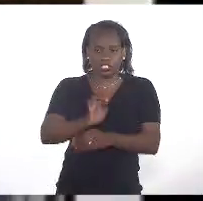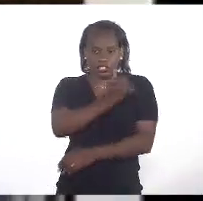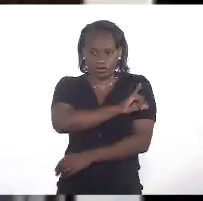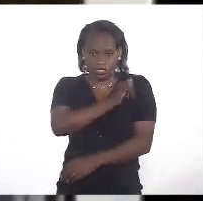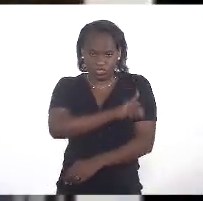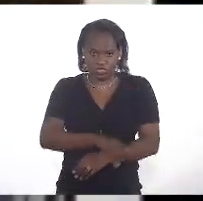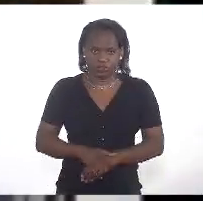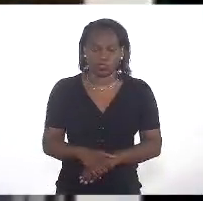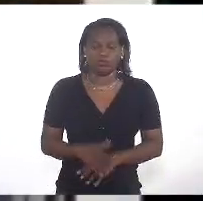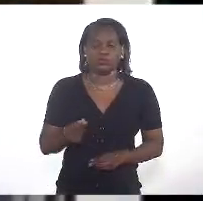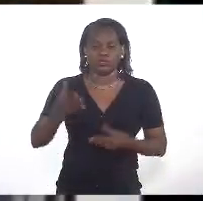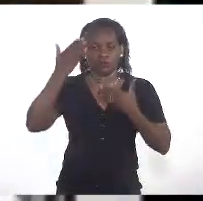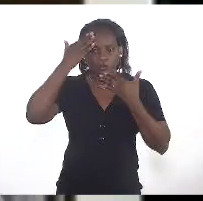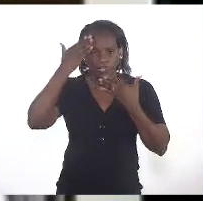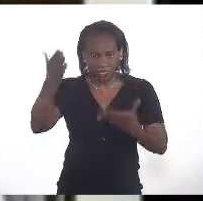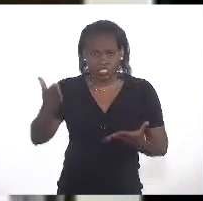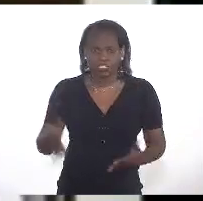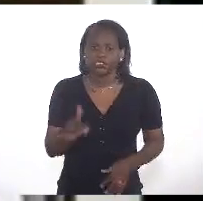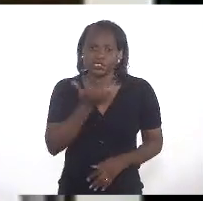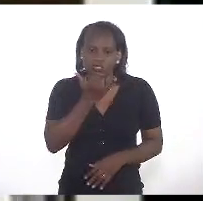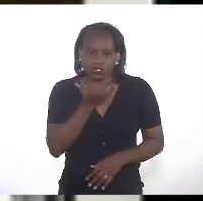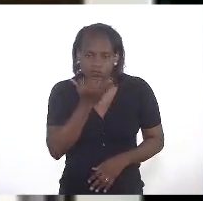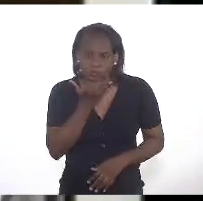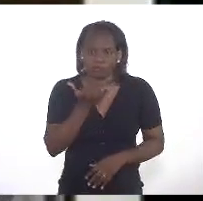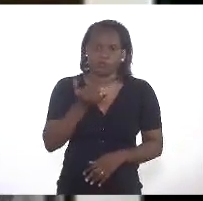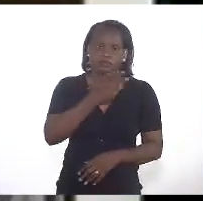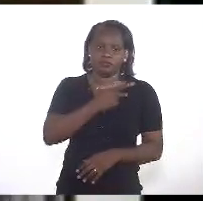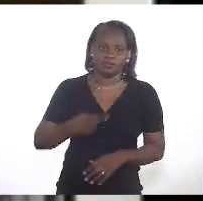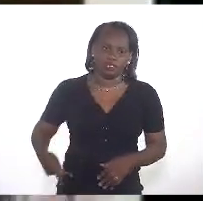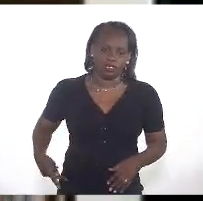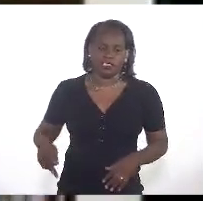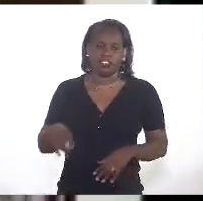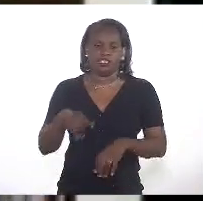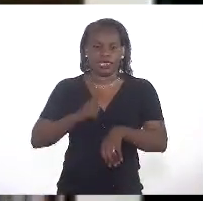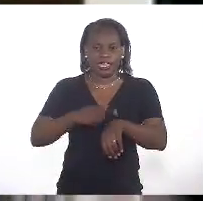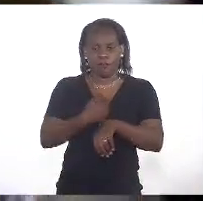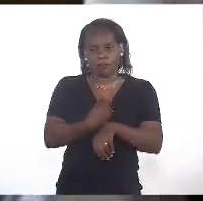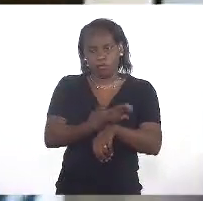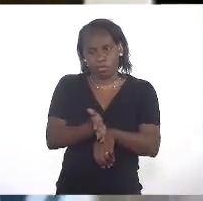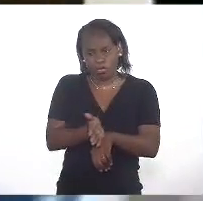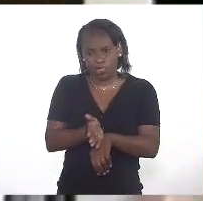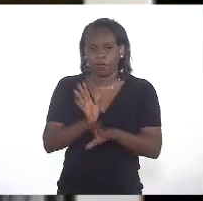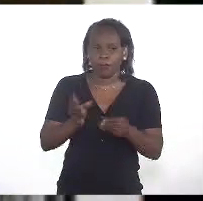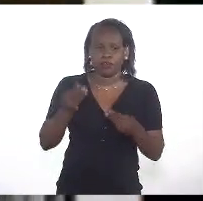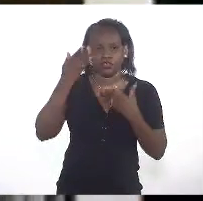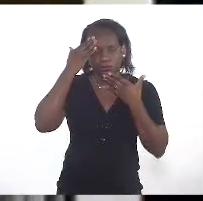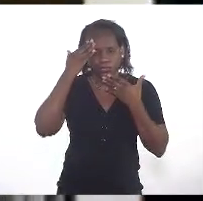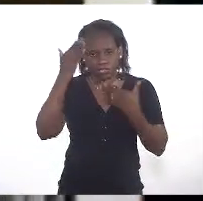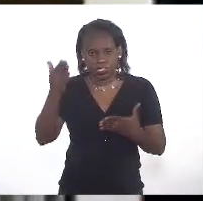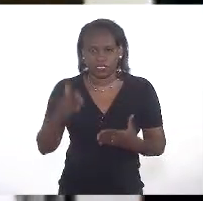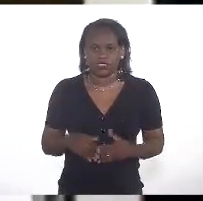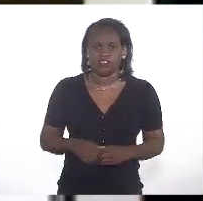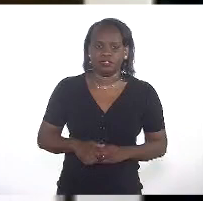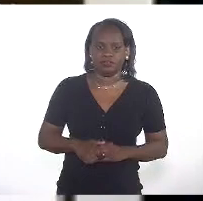Rio de Janeiro. Muito obrigado e me desculpe, presidente, aí por ter passado do tempo, mas muito obrigado